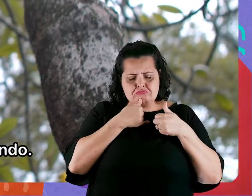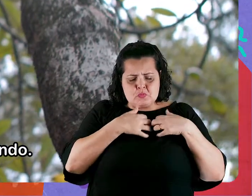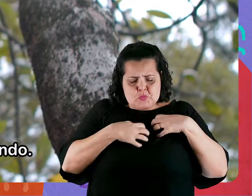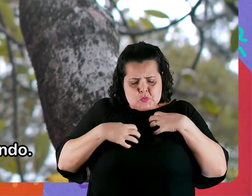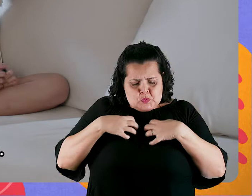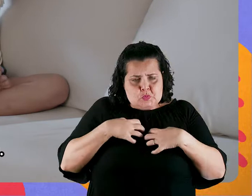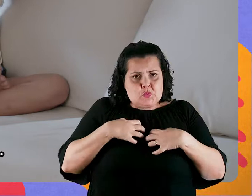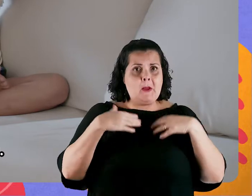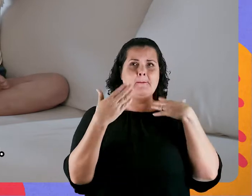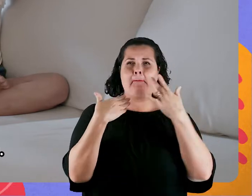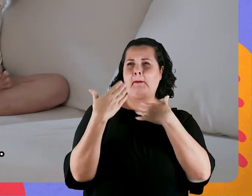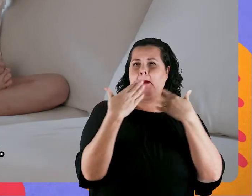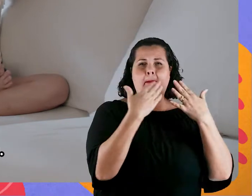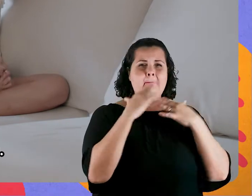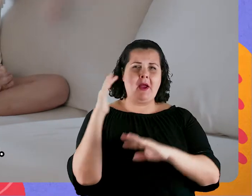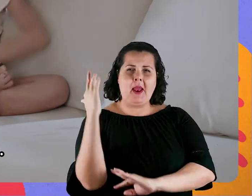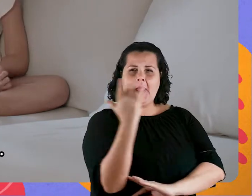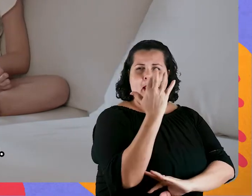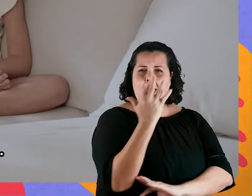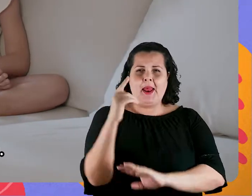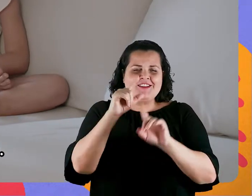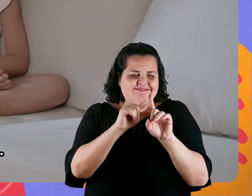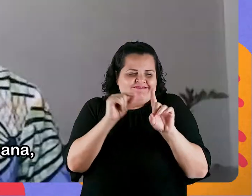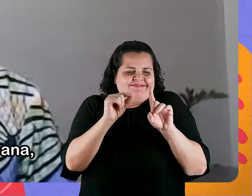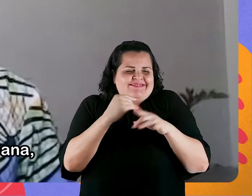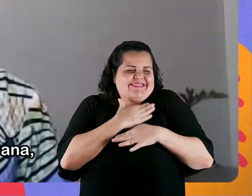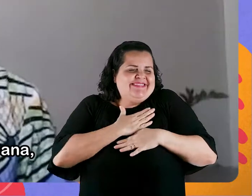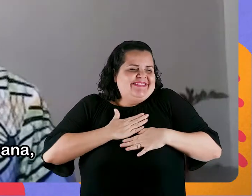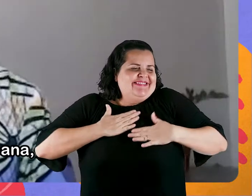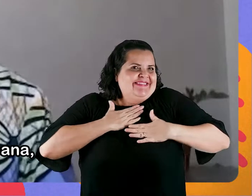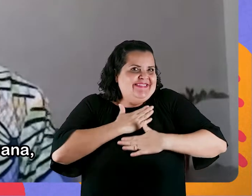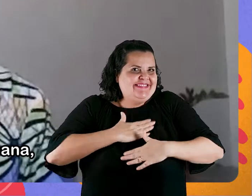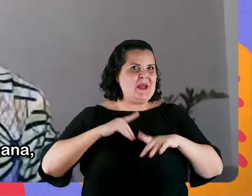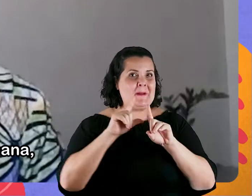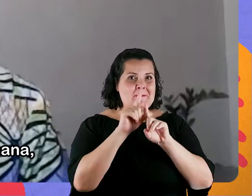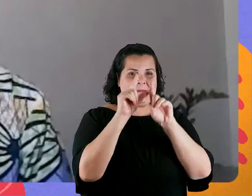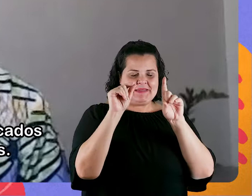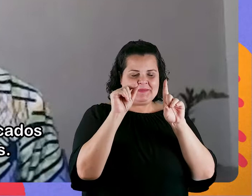tava sentindo então eu comecei a gostar muito de planta nosso